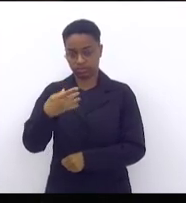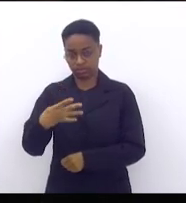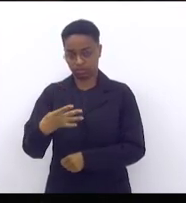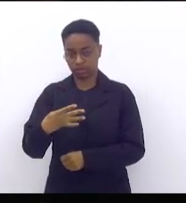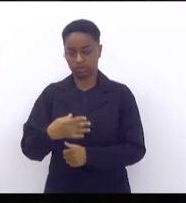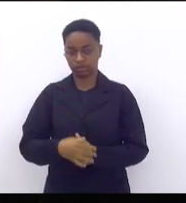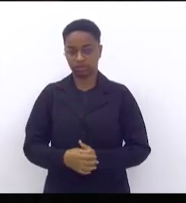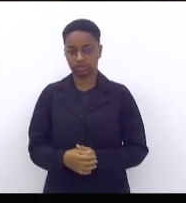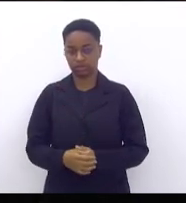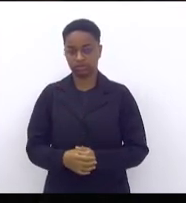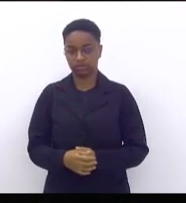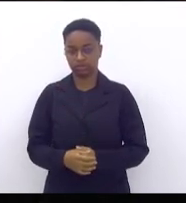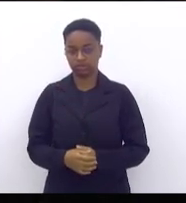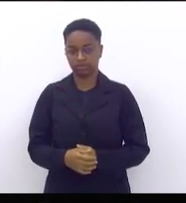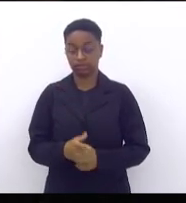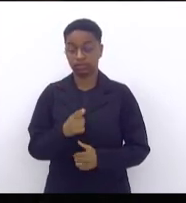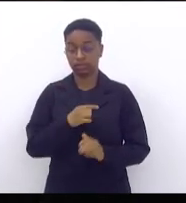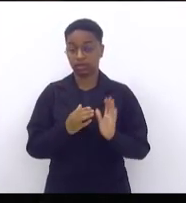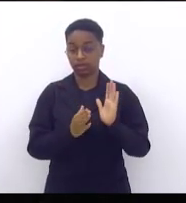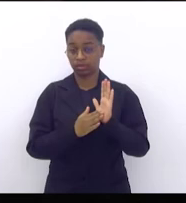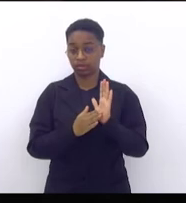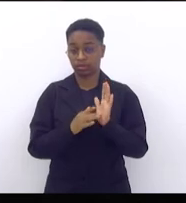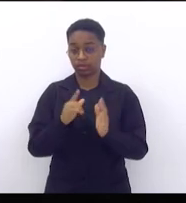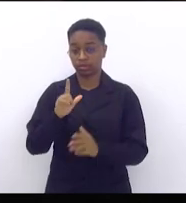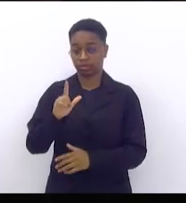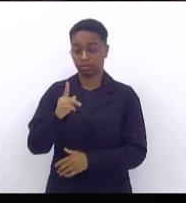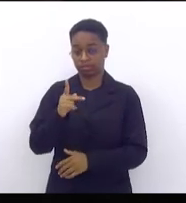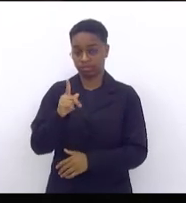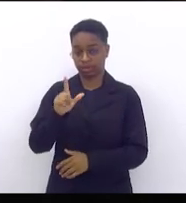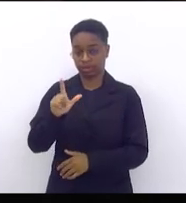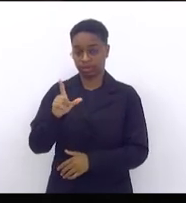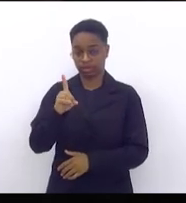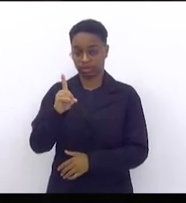esta proposta que chama a PLDO,